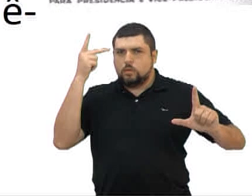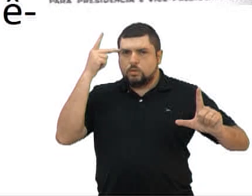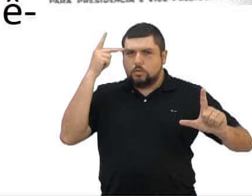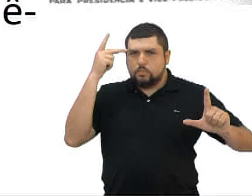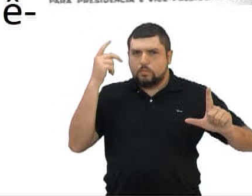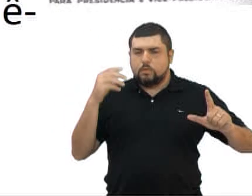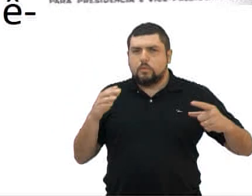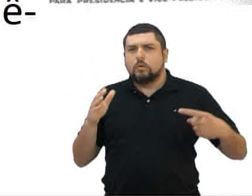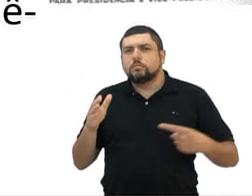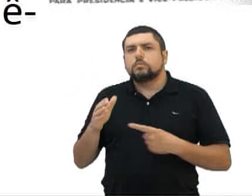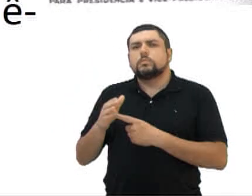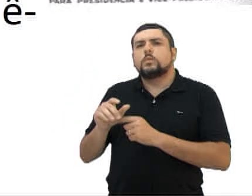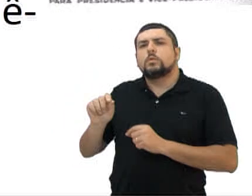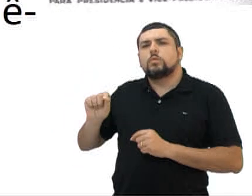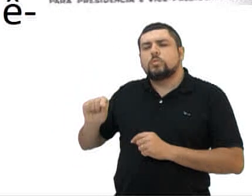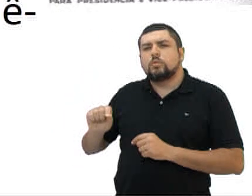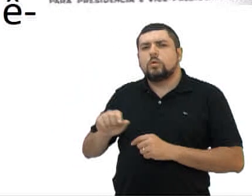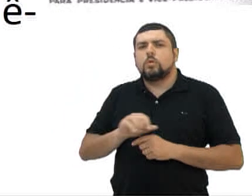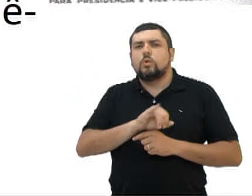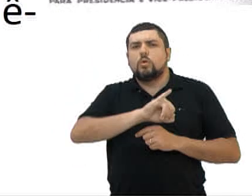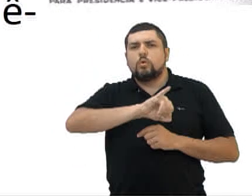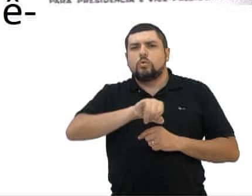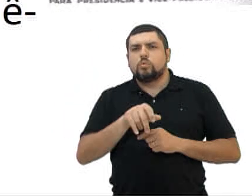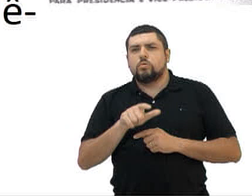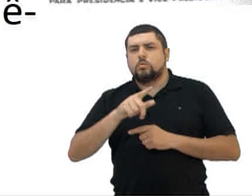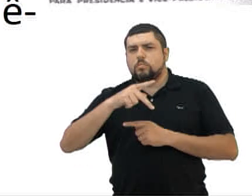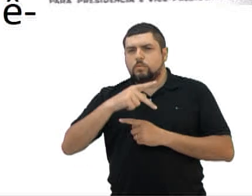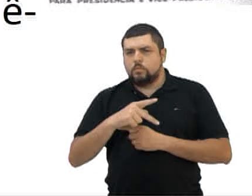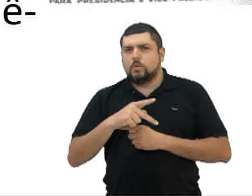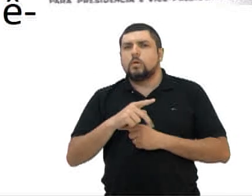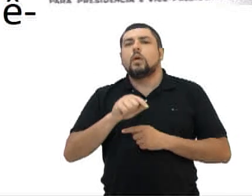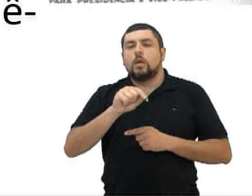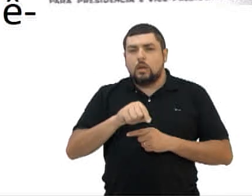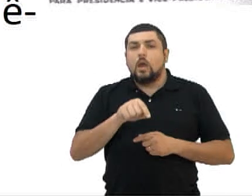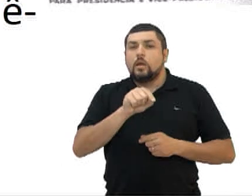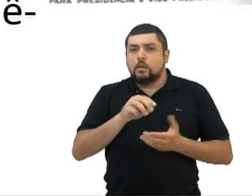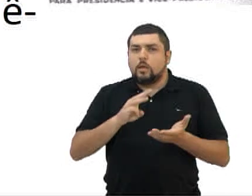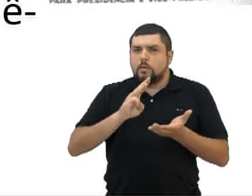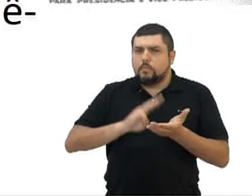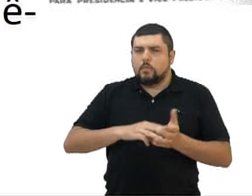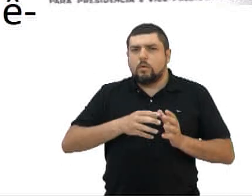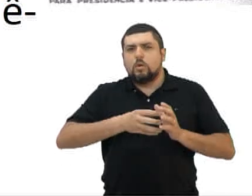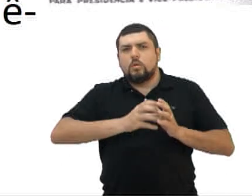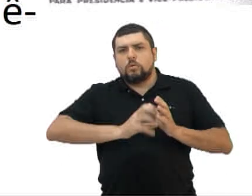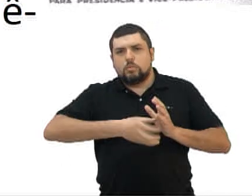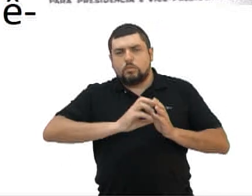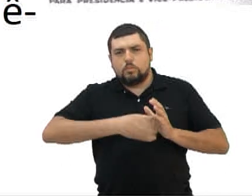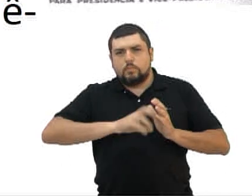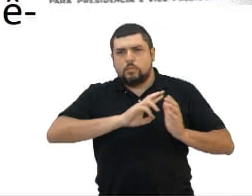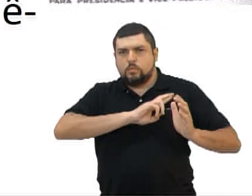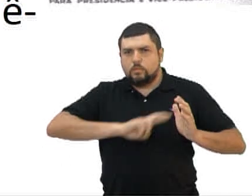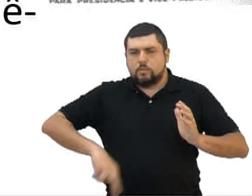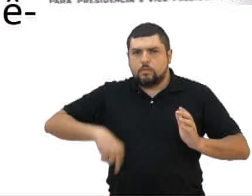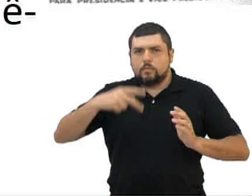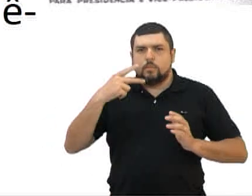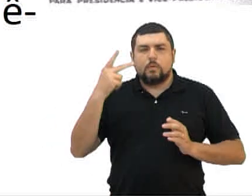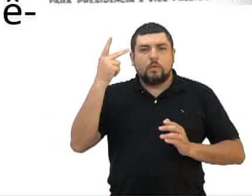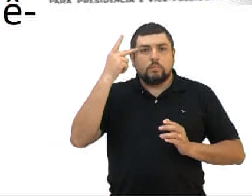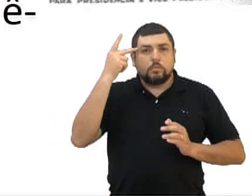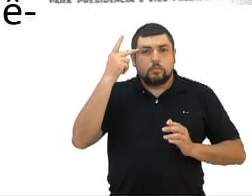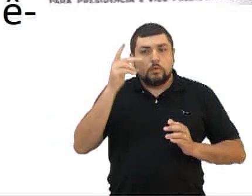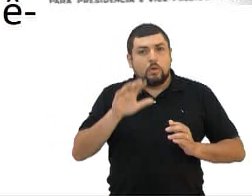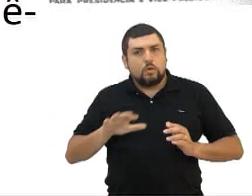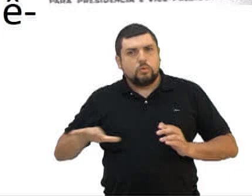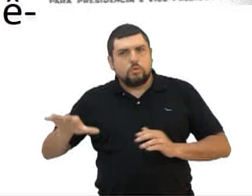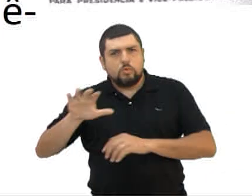correligionário, chamado Júlio Prestes, membro do Partido Republicano Paulista, para sucedê-lo, o que irritou os demais